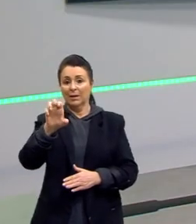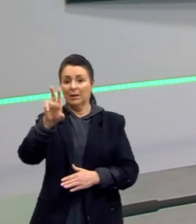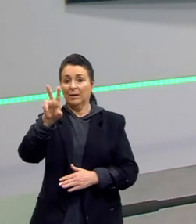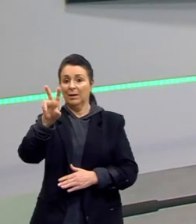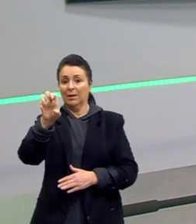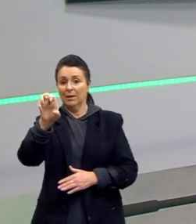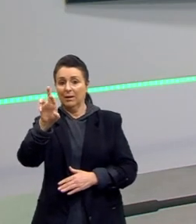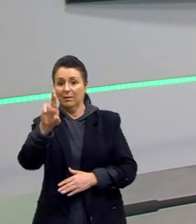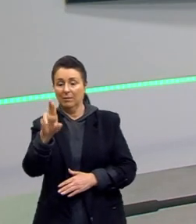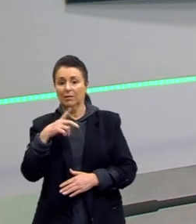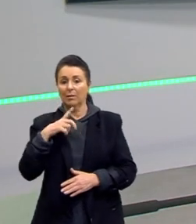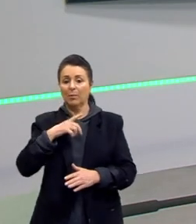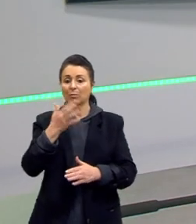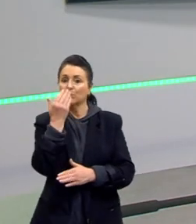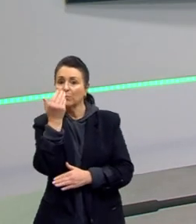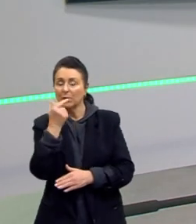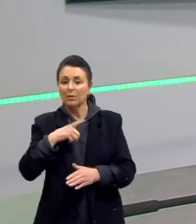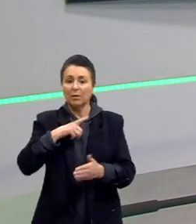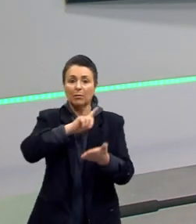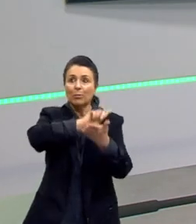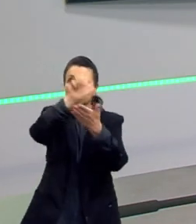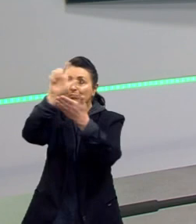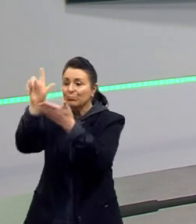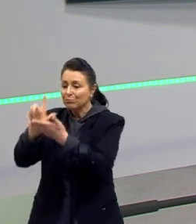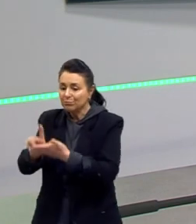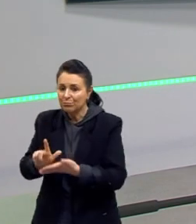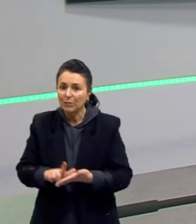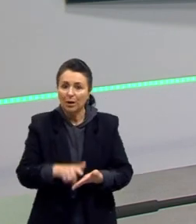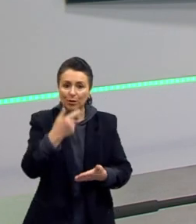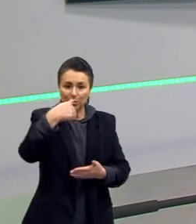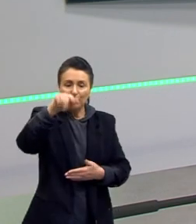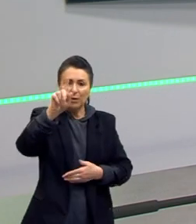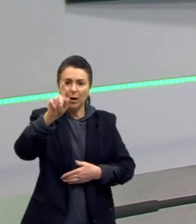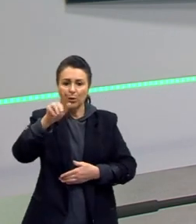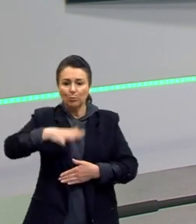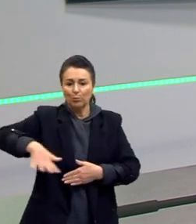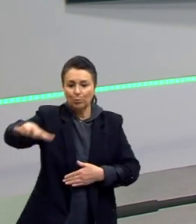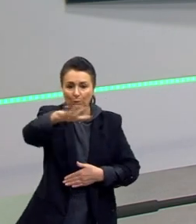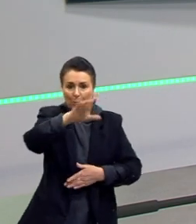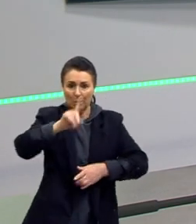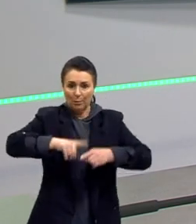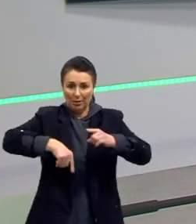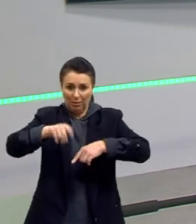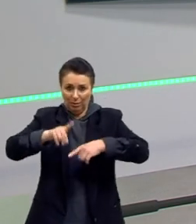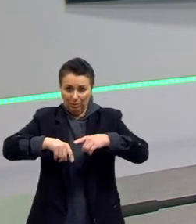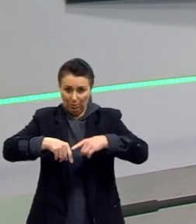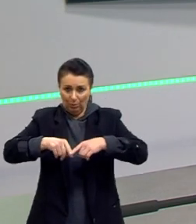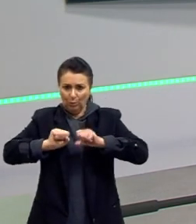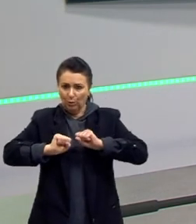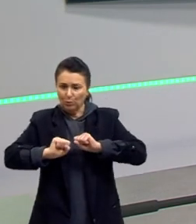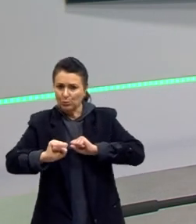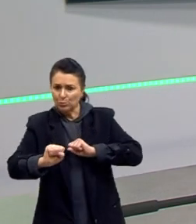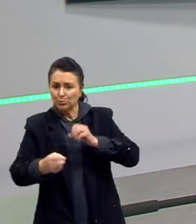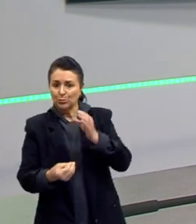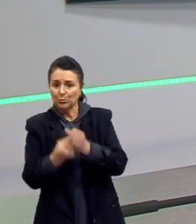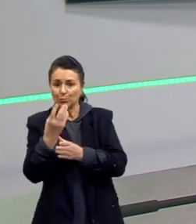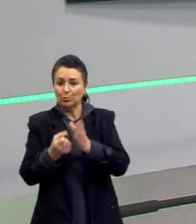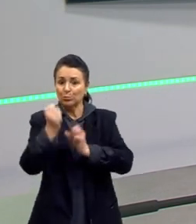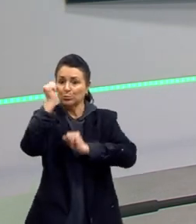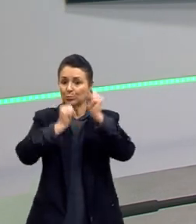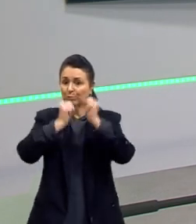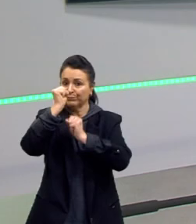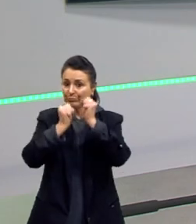a higiene entre outras coisas então tu vai no mercado hoje tá a gurizada de produtos industrializados